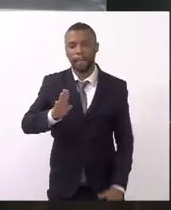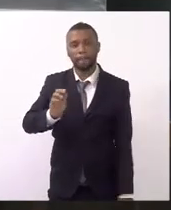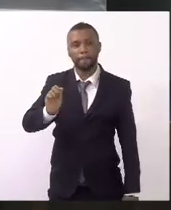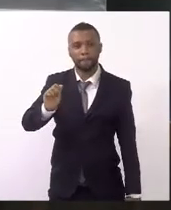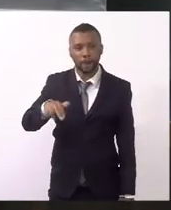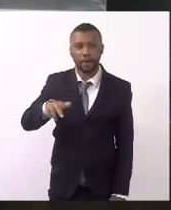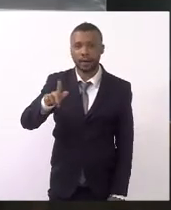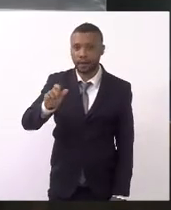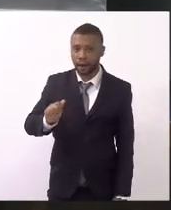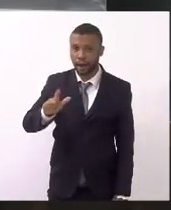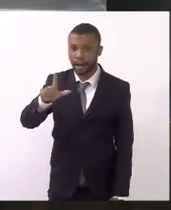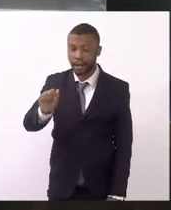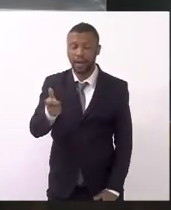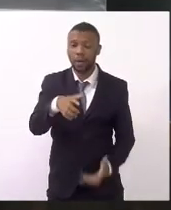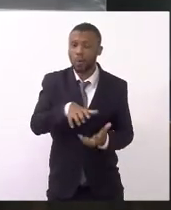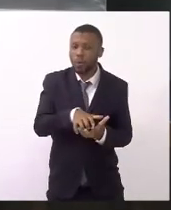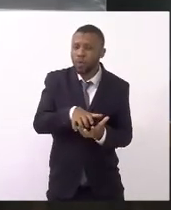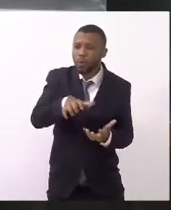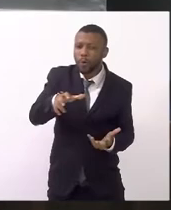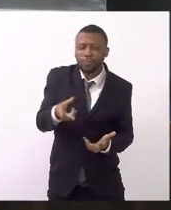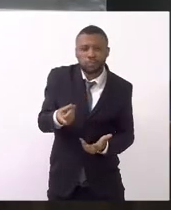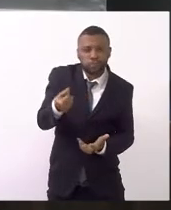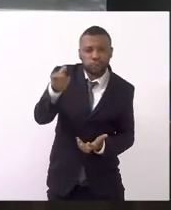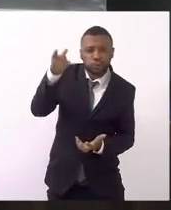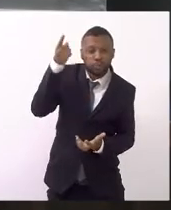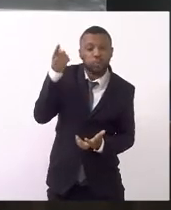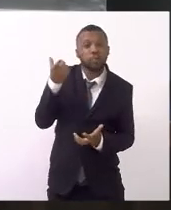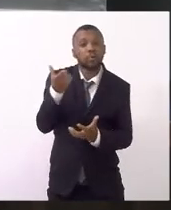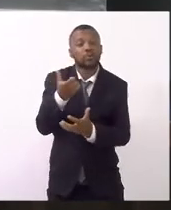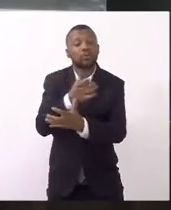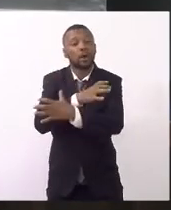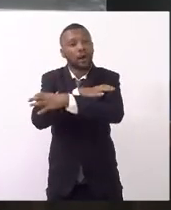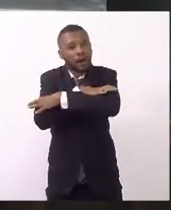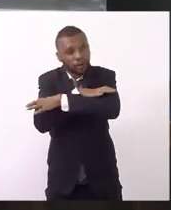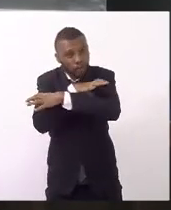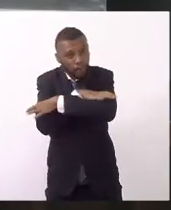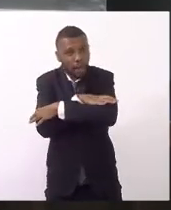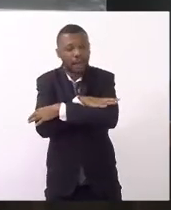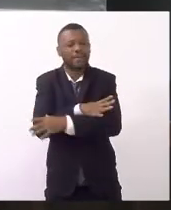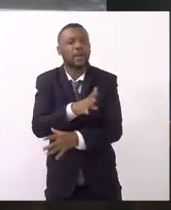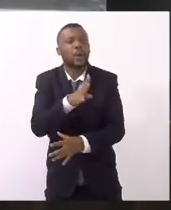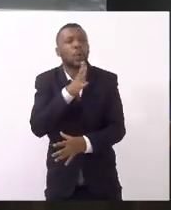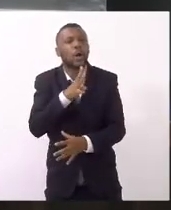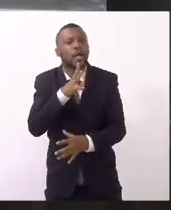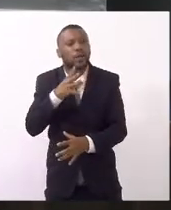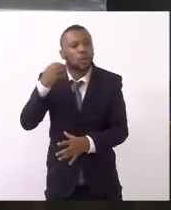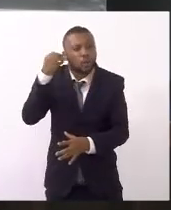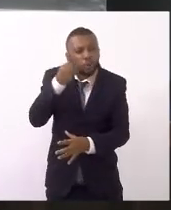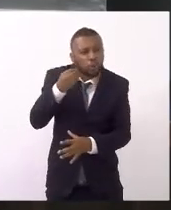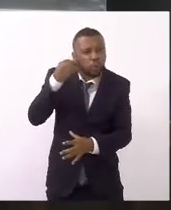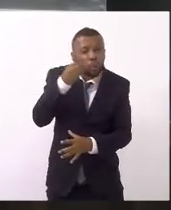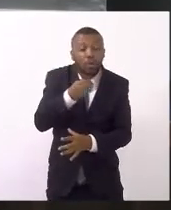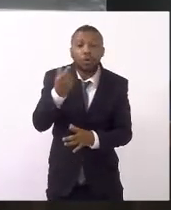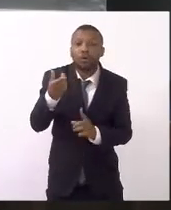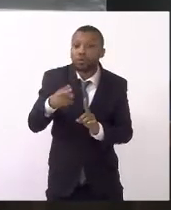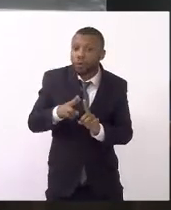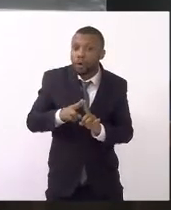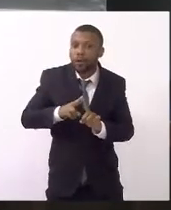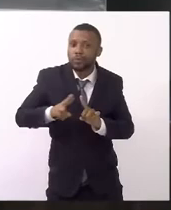o mais antigo ogã do Candomblé vivo no Brasil e o maior conhecedor do ritual fúnebre do